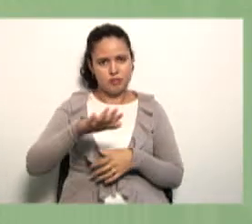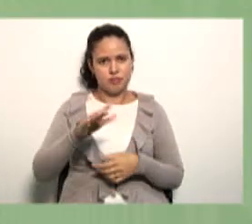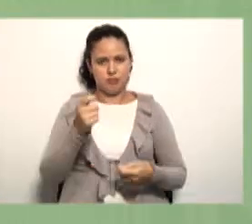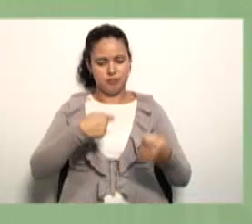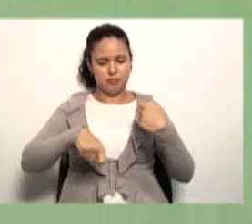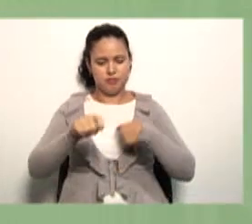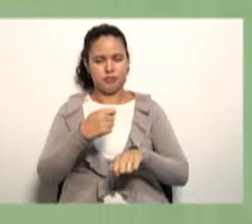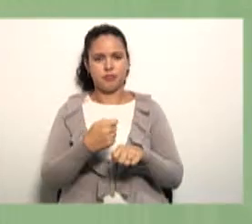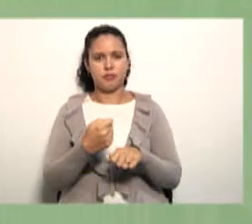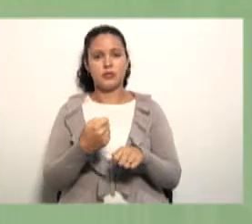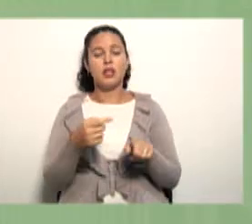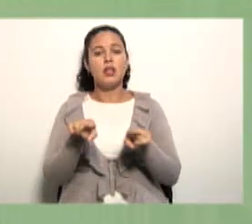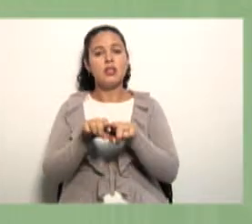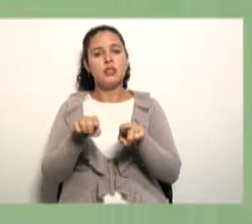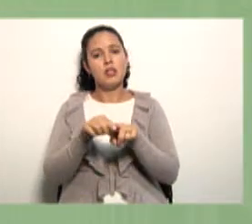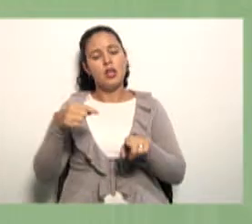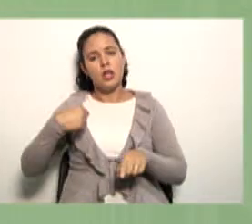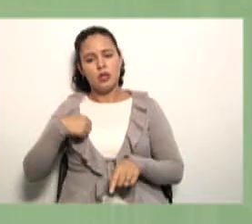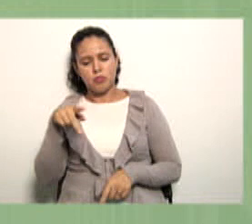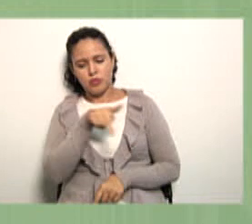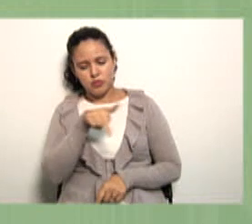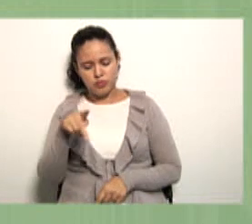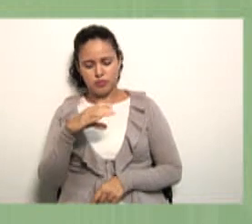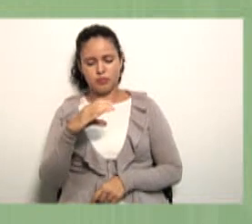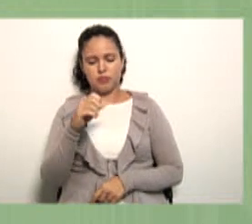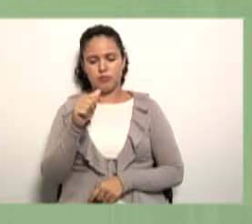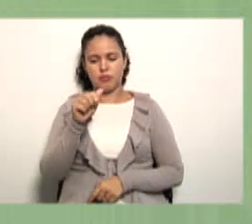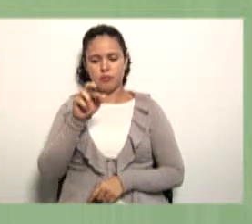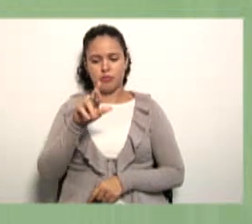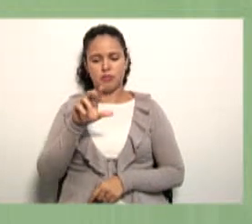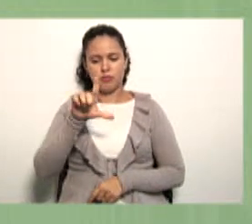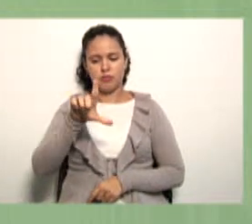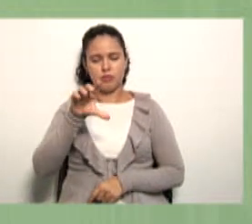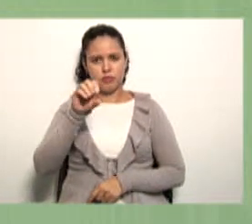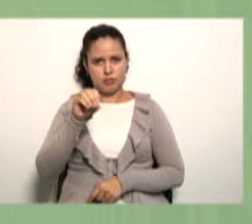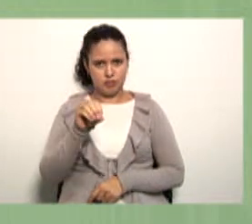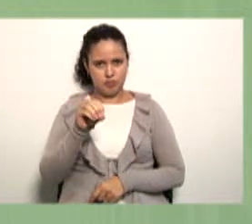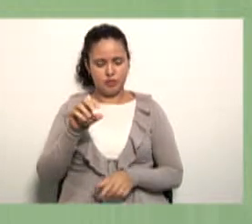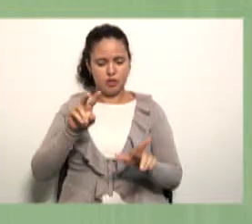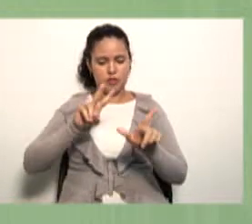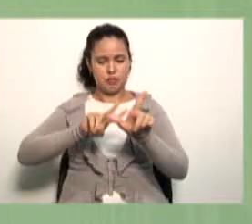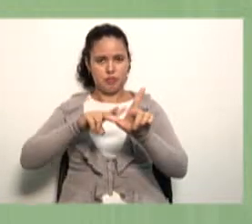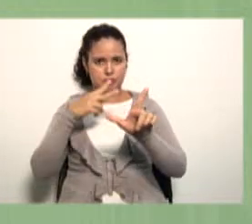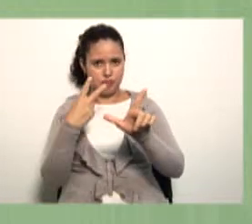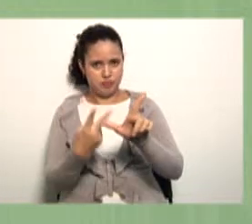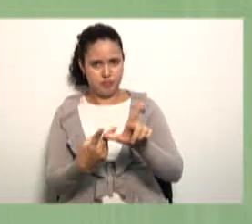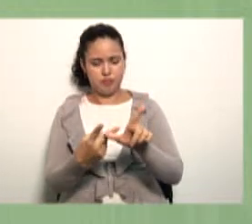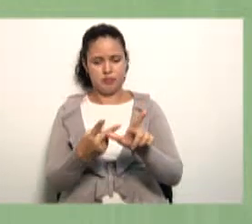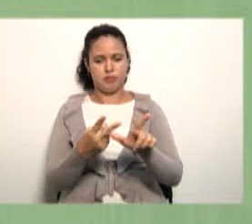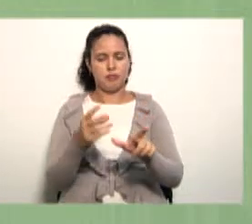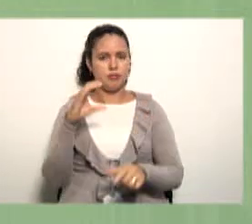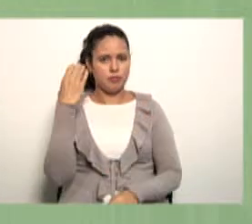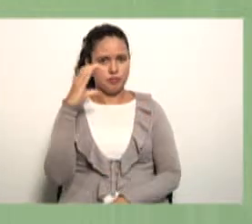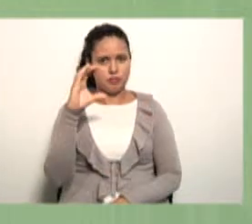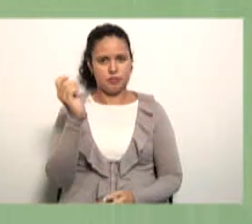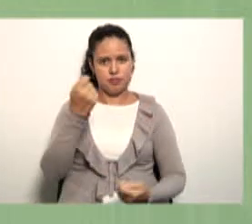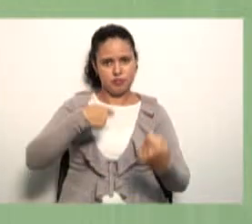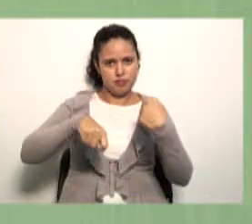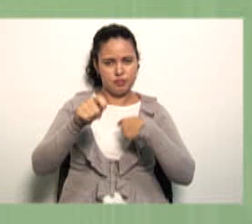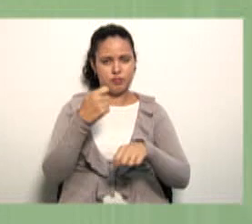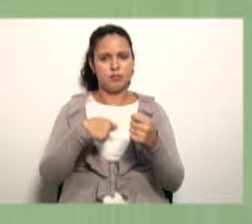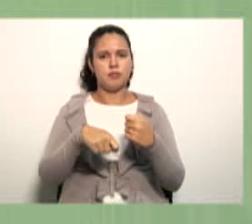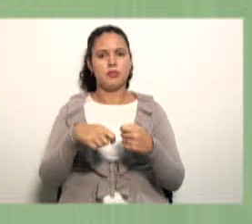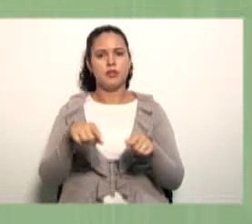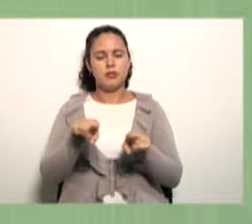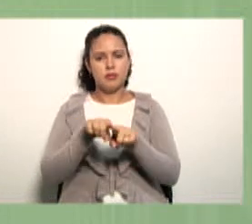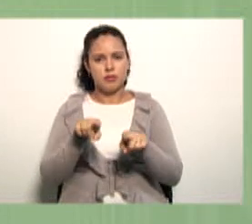Sou o professor Carlos Felipe Evangelista Raimundo, sou bacharel em Ciências Econômicas na Universidade Federal Rural do Rio de Janeiro, tenho